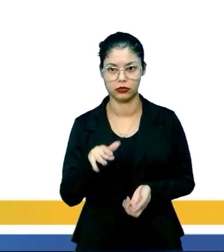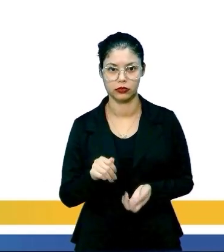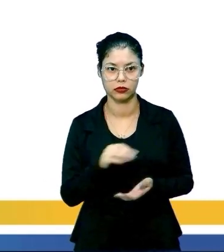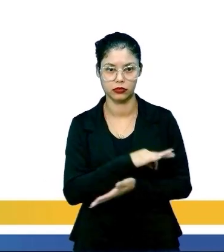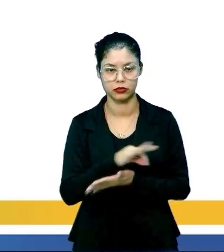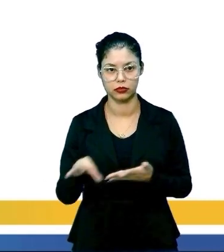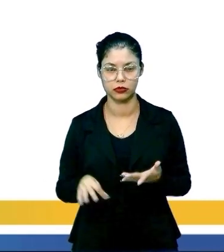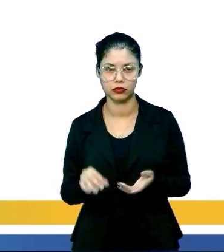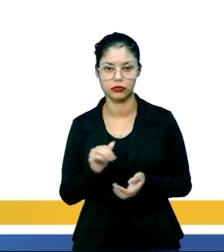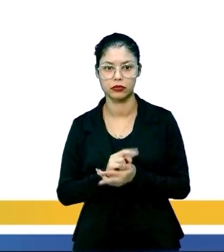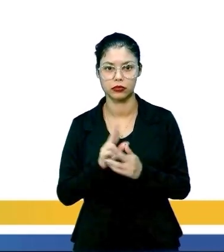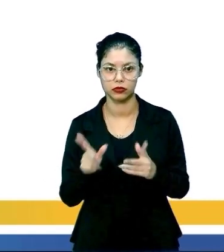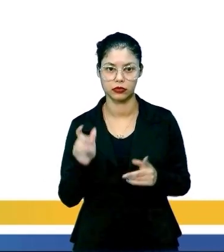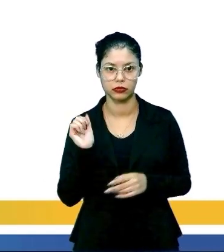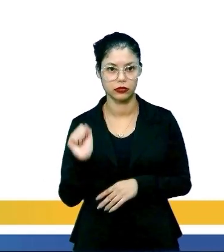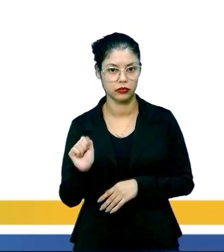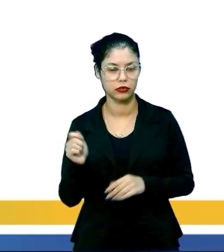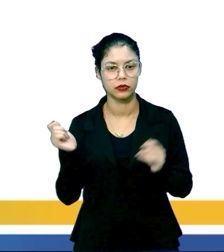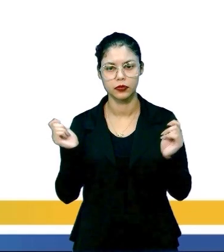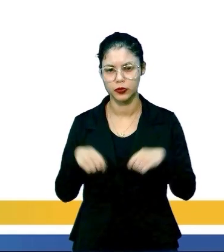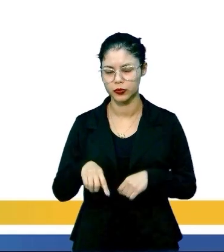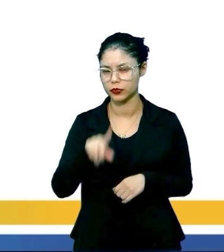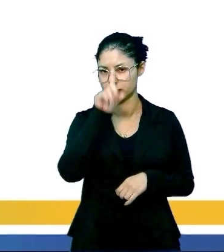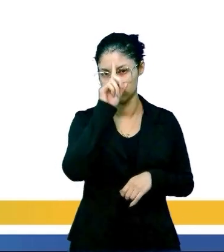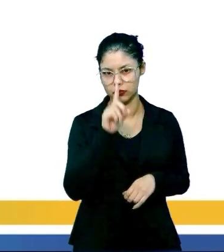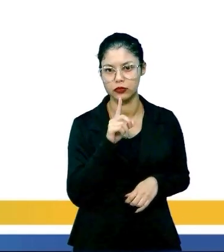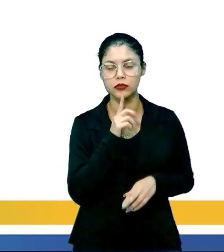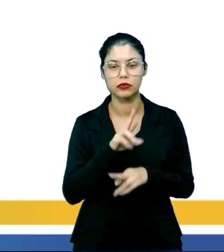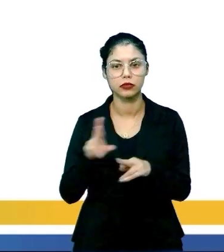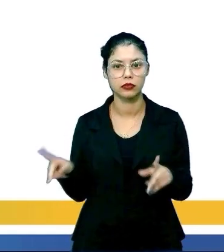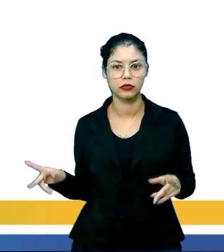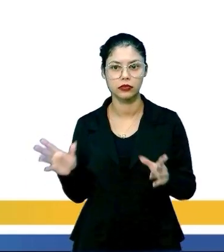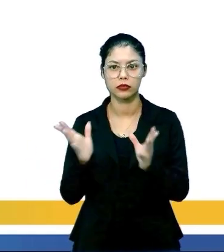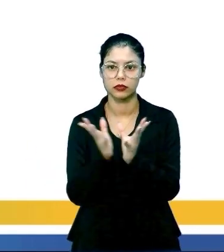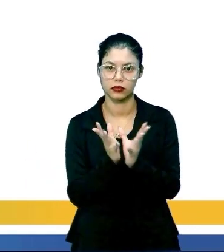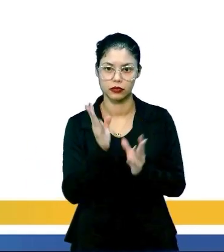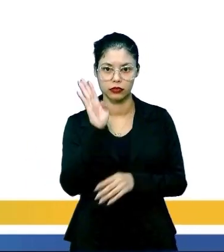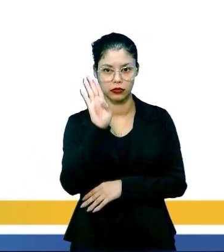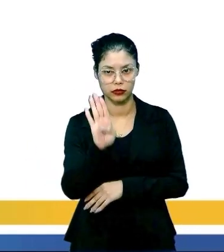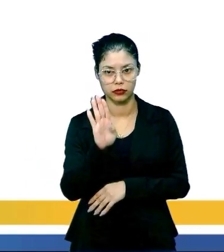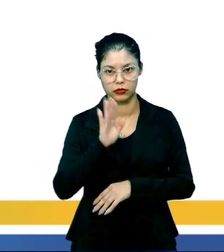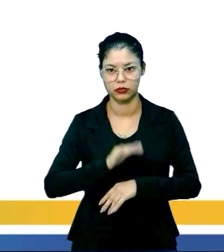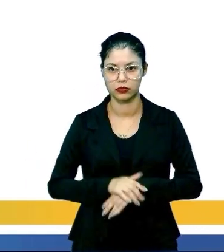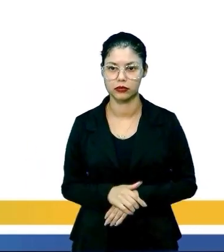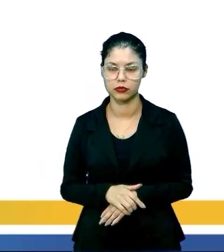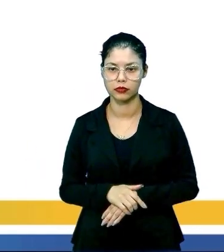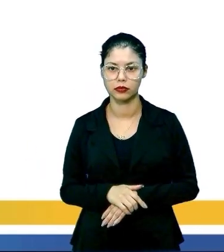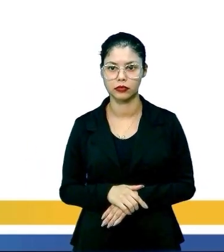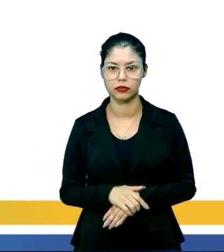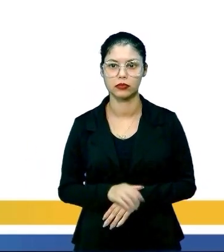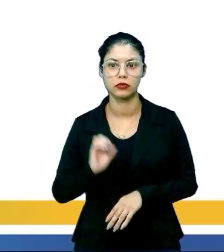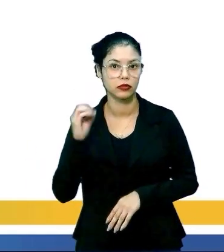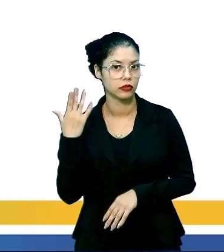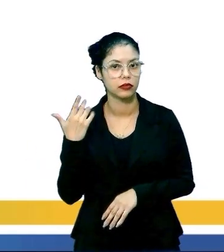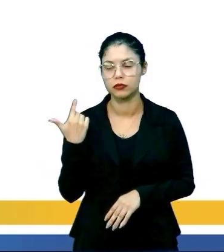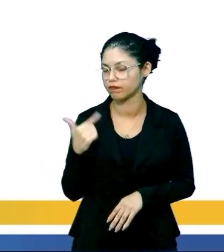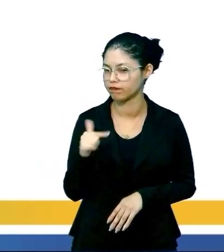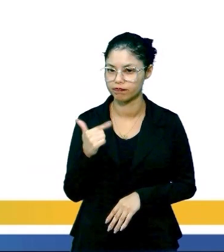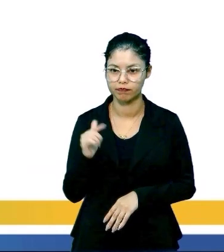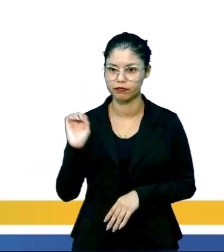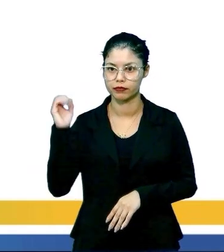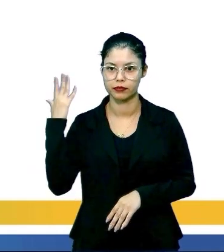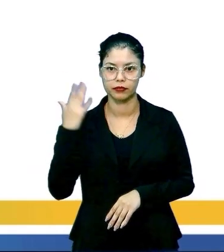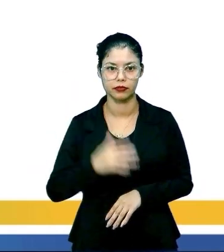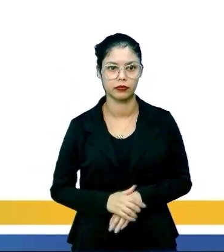seja injetora, os elementos distintos de A deve possuir imagens distintas em B, o que